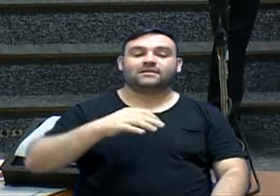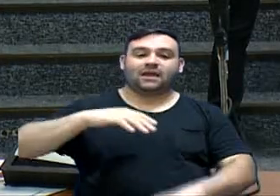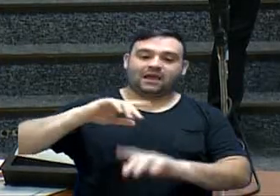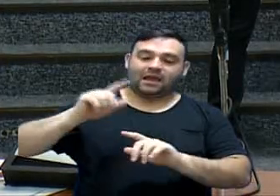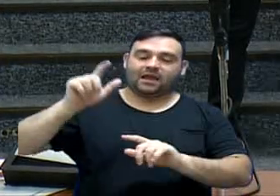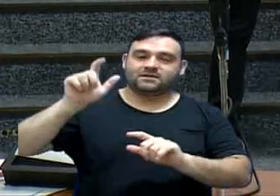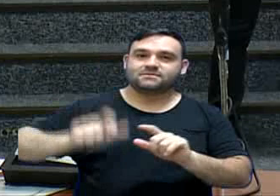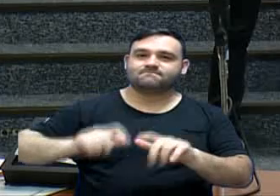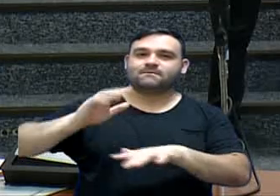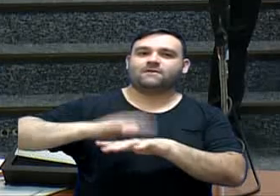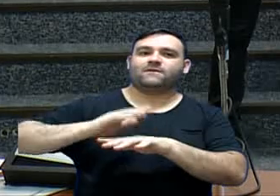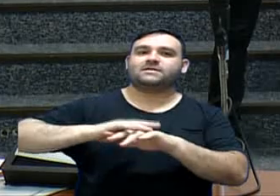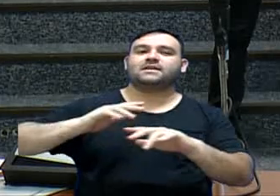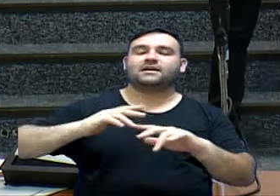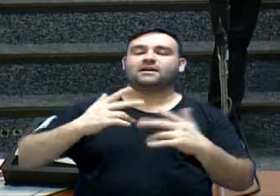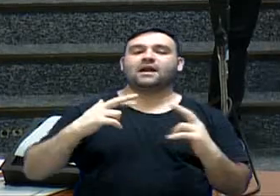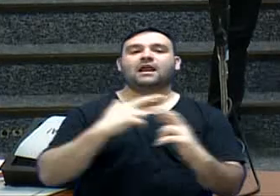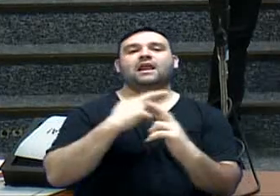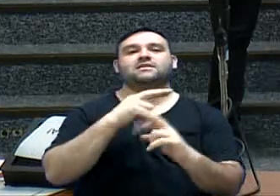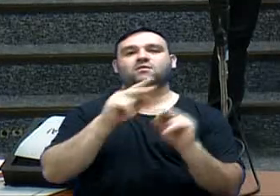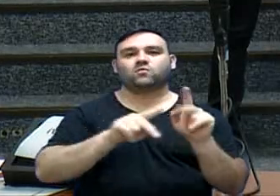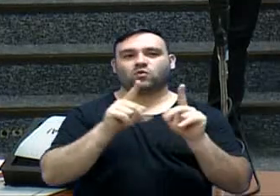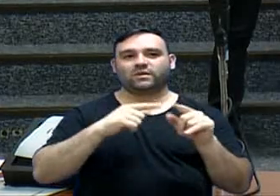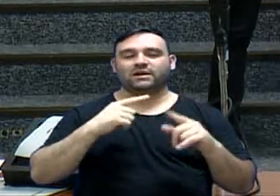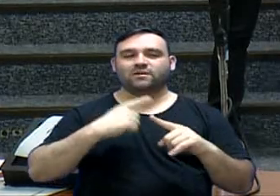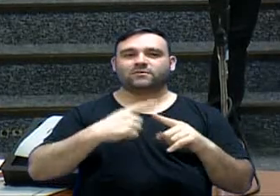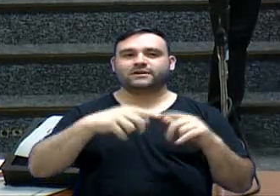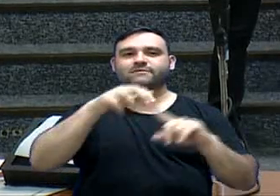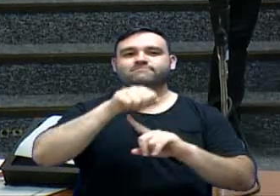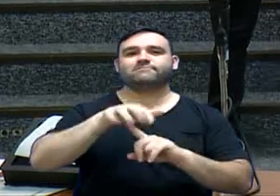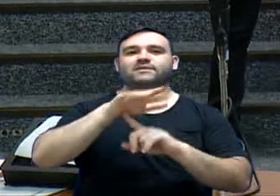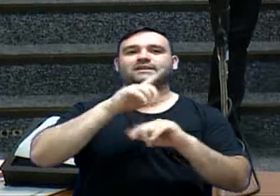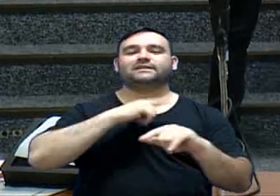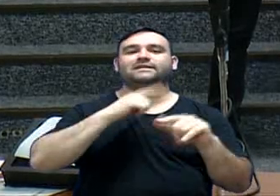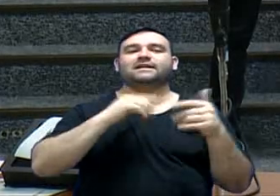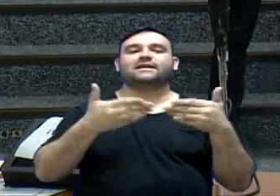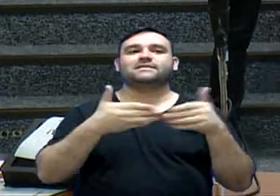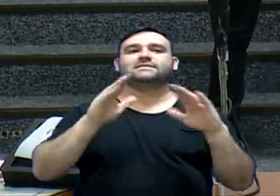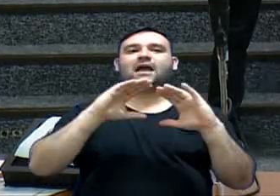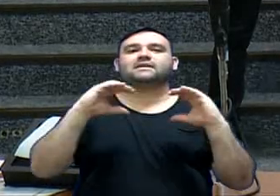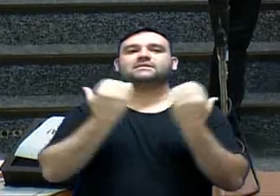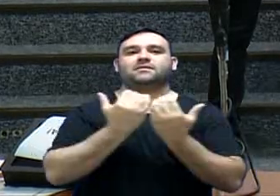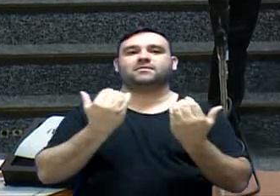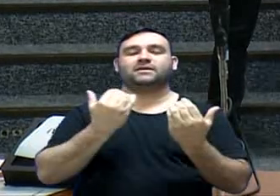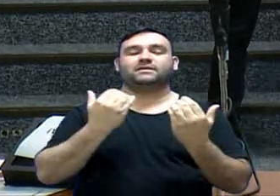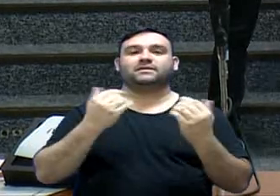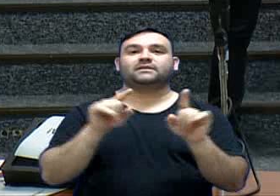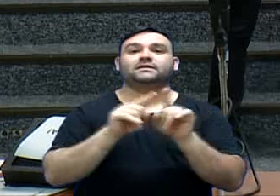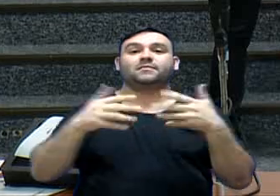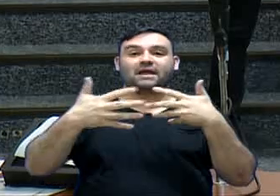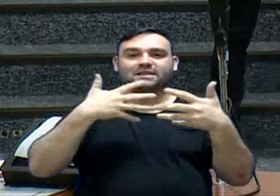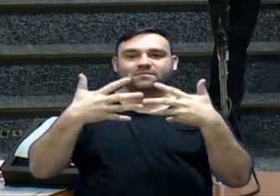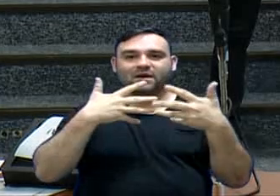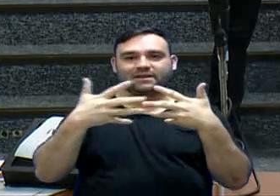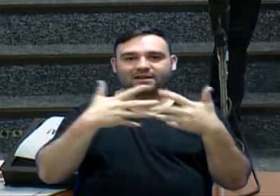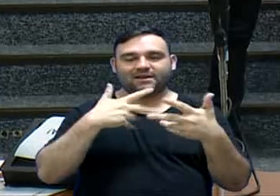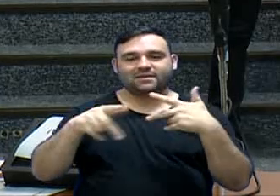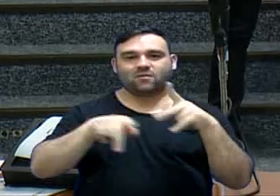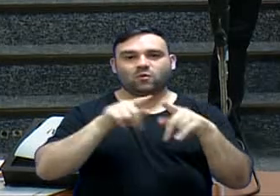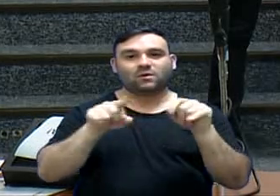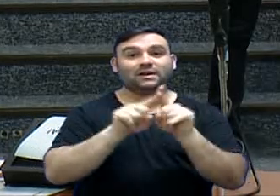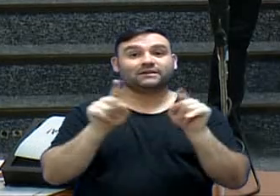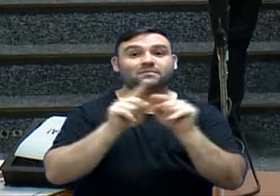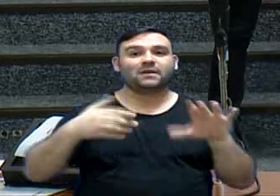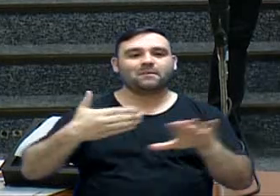Fazer do Relações Públicas na promoção da abertura parlamentar, da transparência pública e da